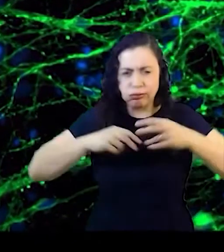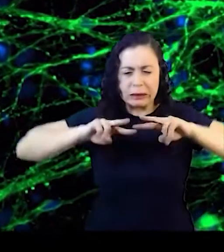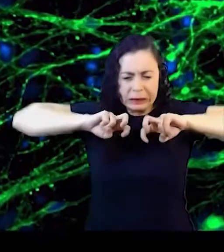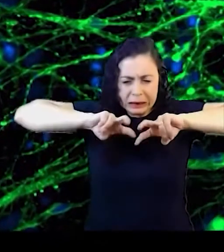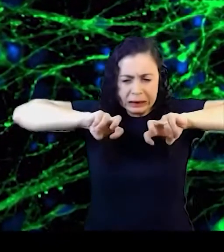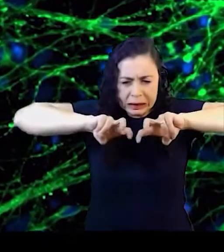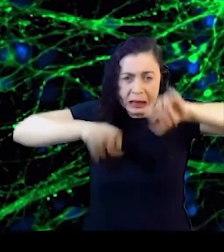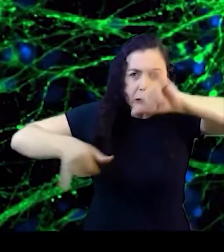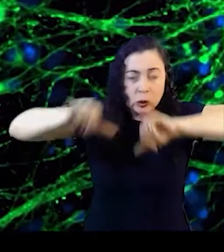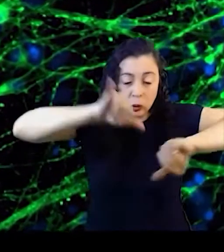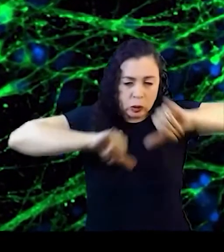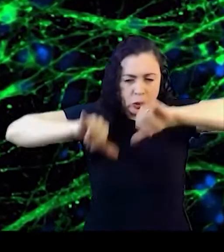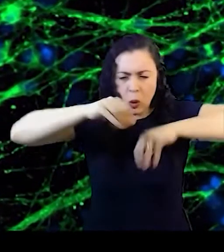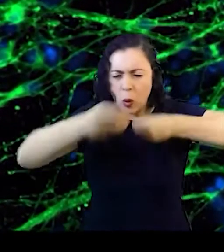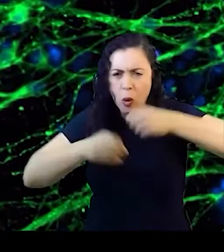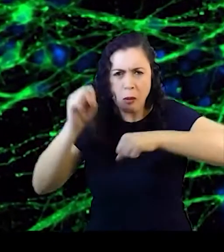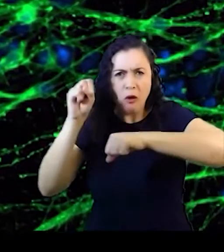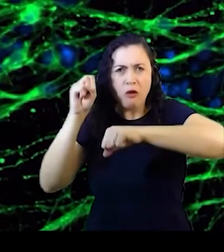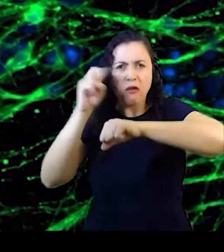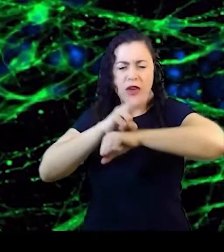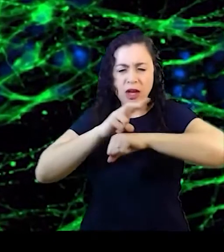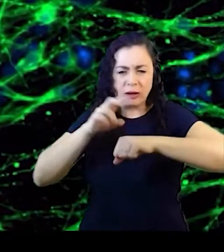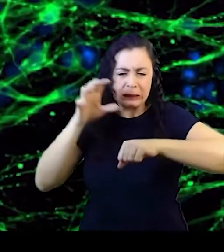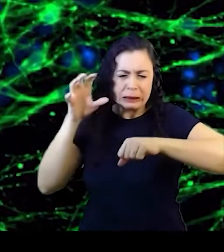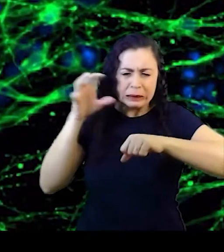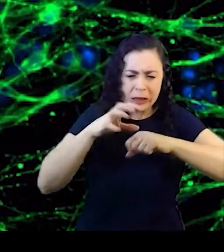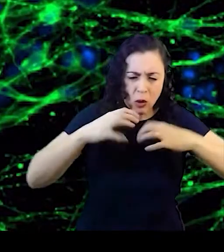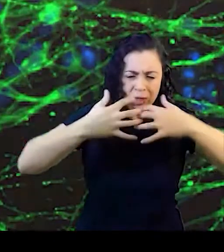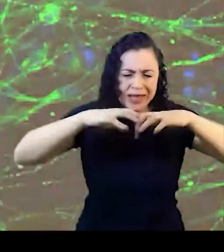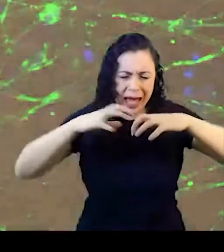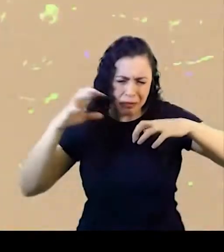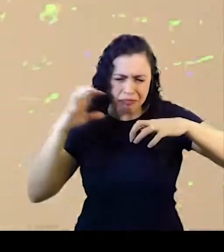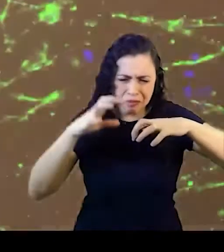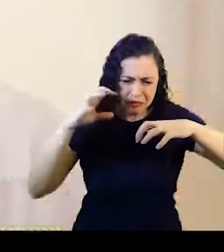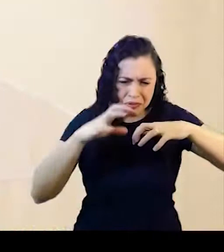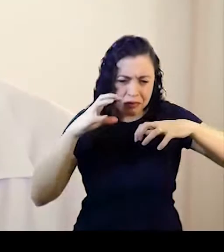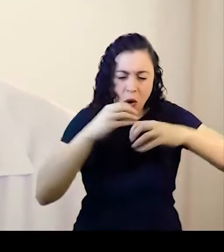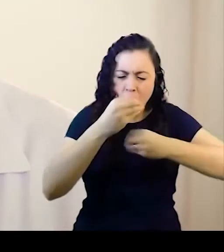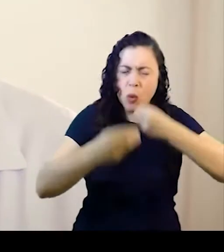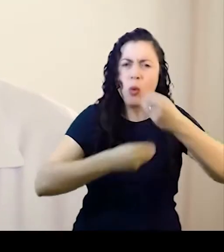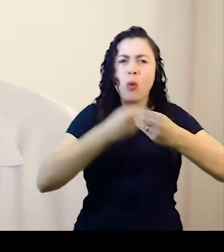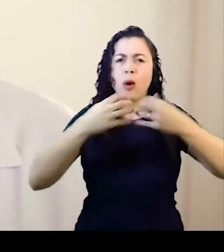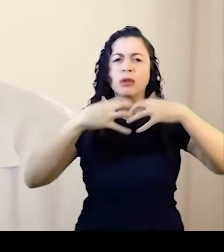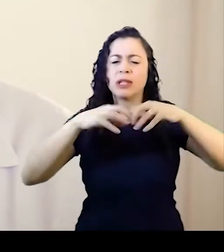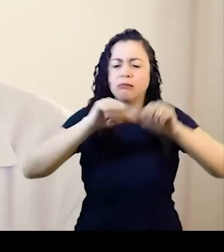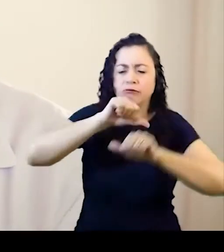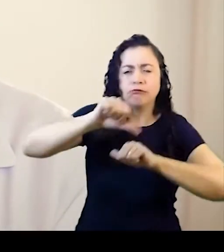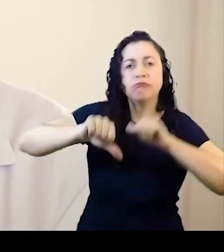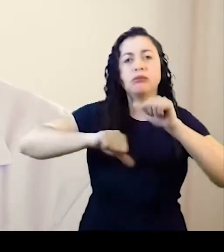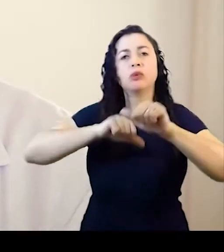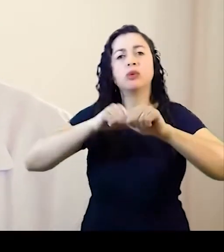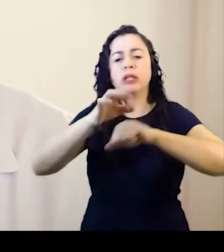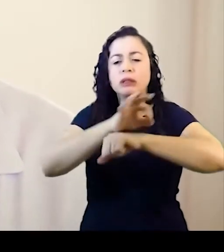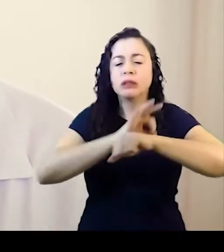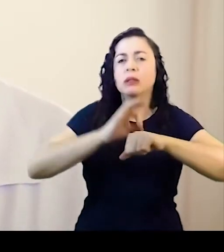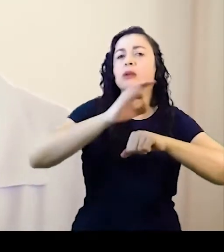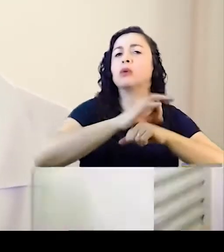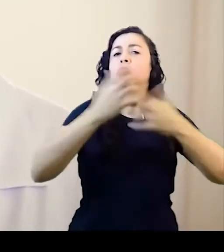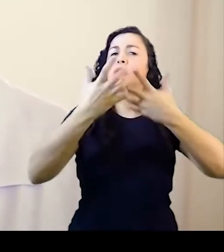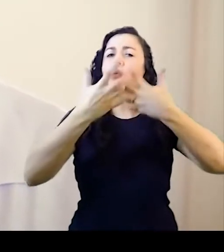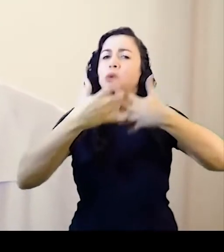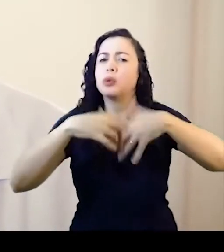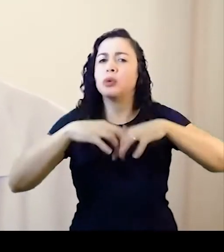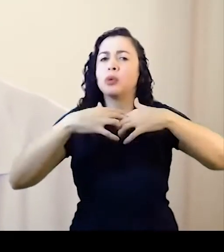sobre a produção de proteínas nessas células cerebrais e como é que o vírus modula determinados metabólitos